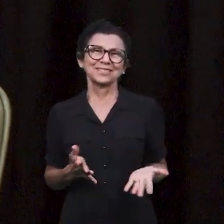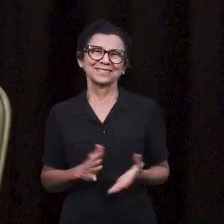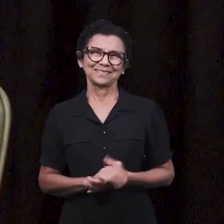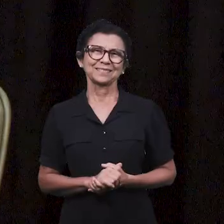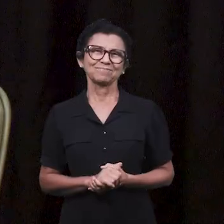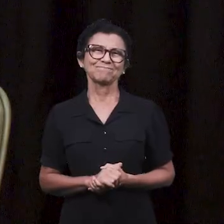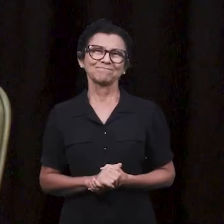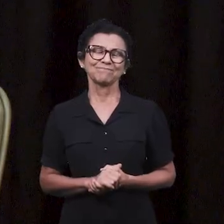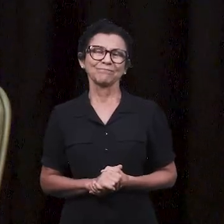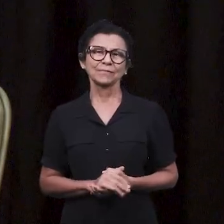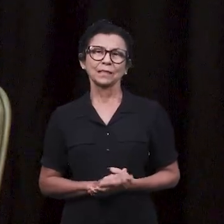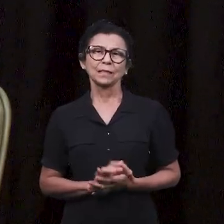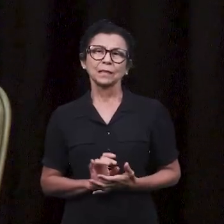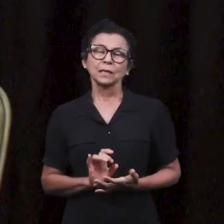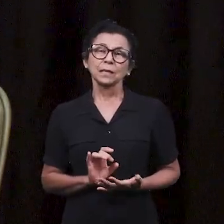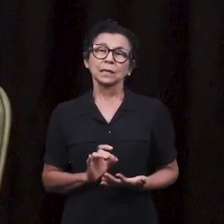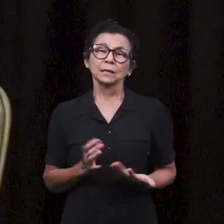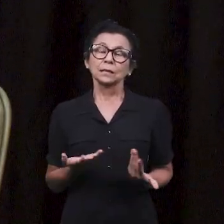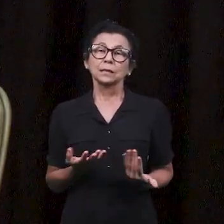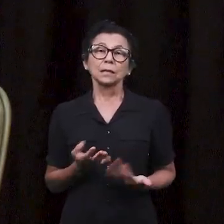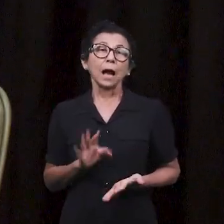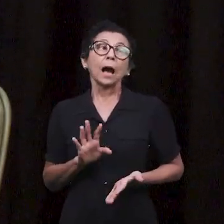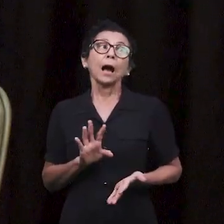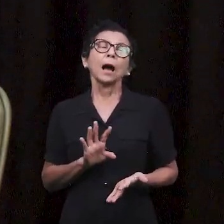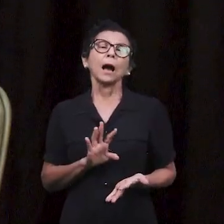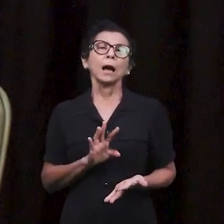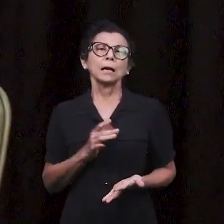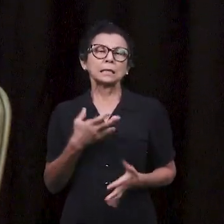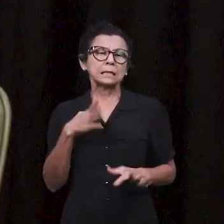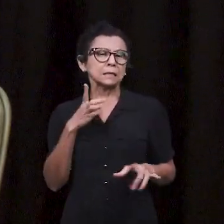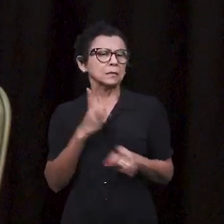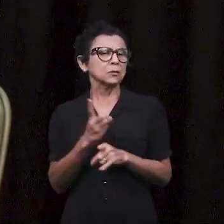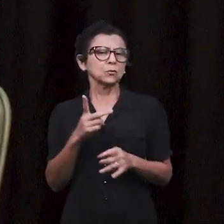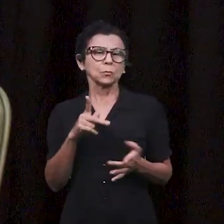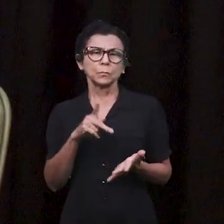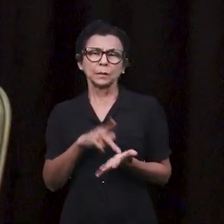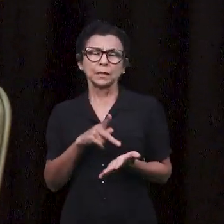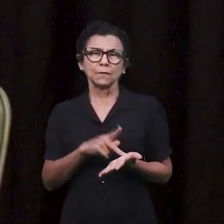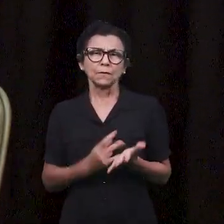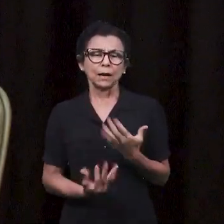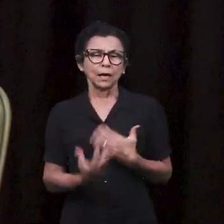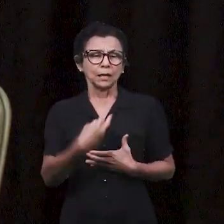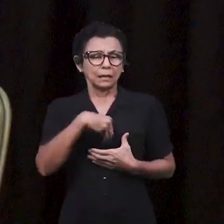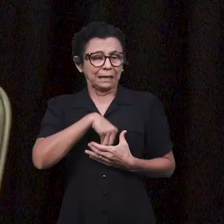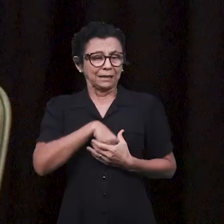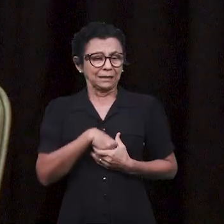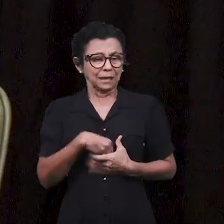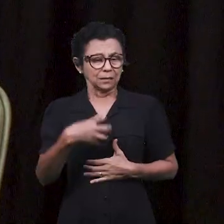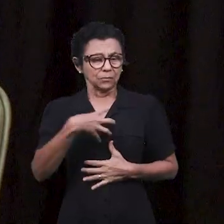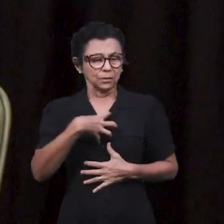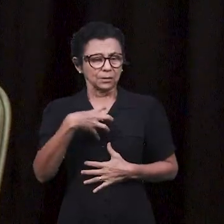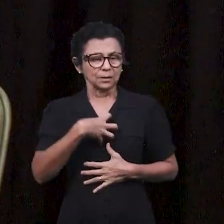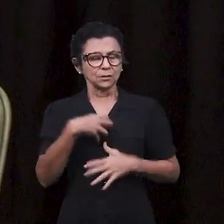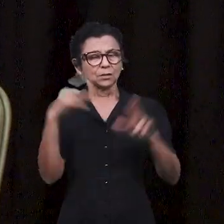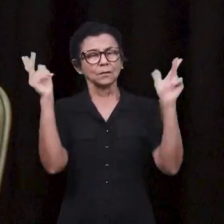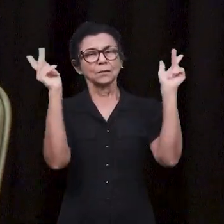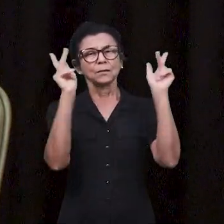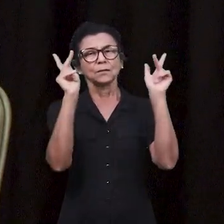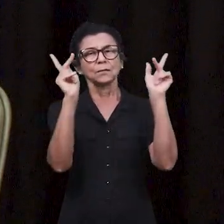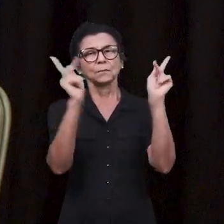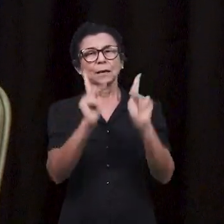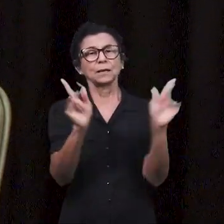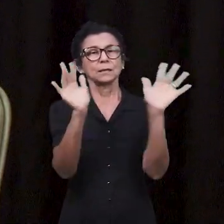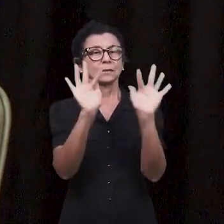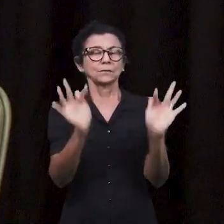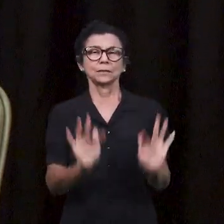verdade, supostamente, poderia preencher isso que falta em nós humanos quando nós nos encontramos diante daquilo que